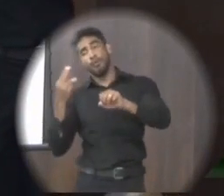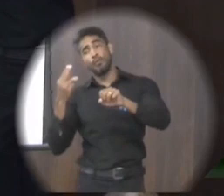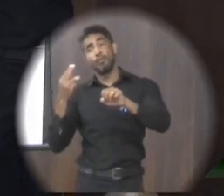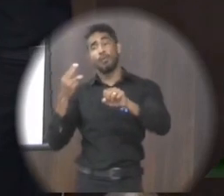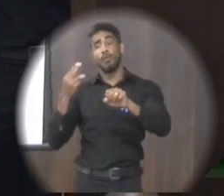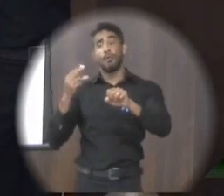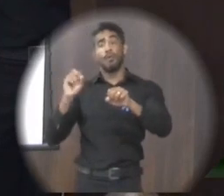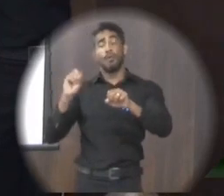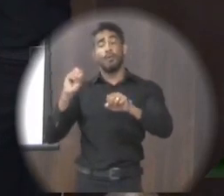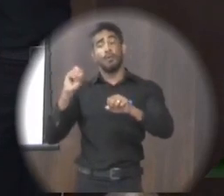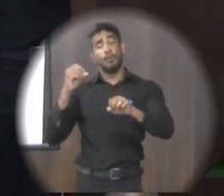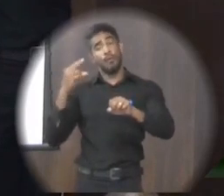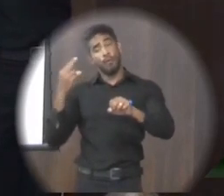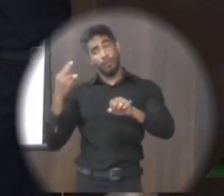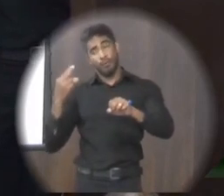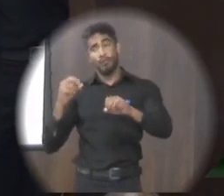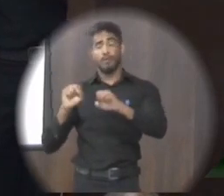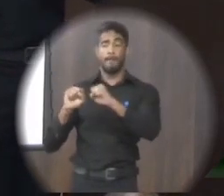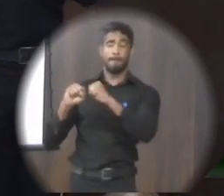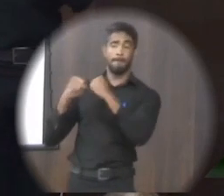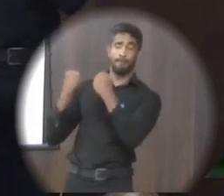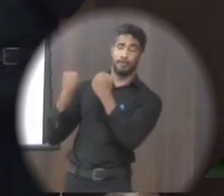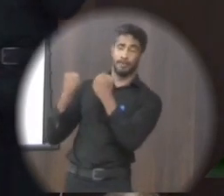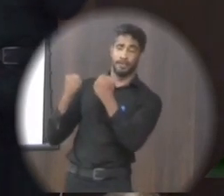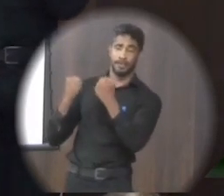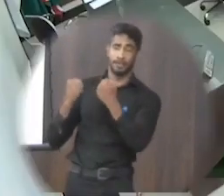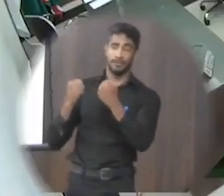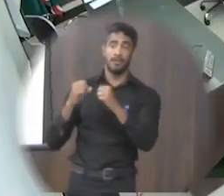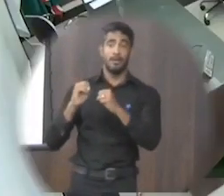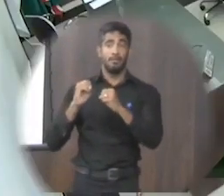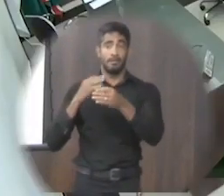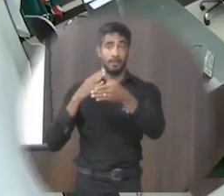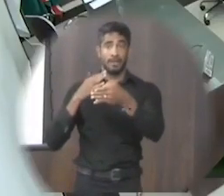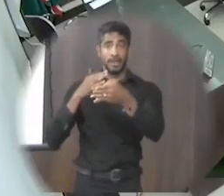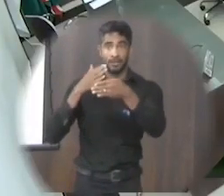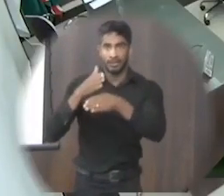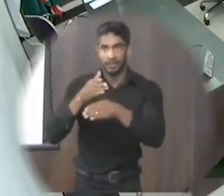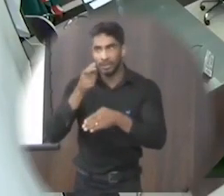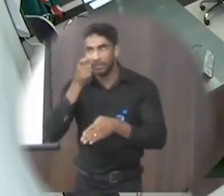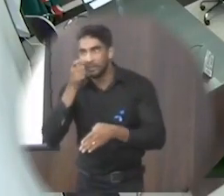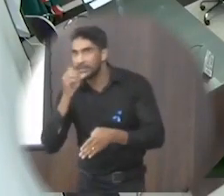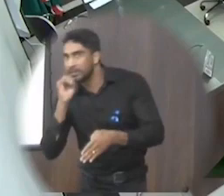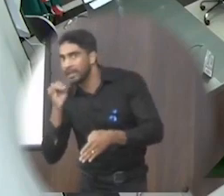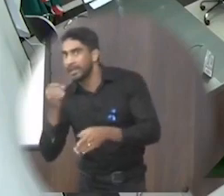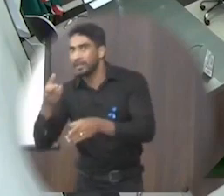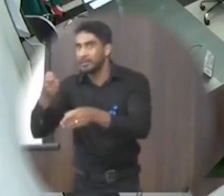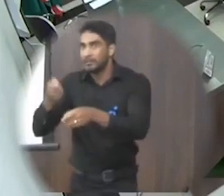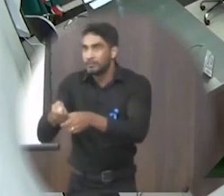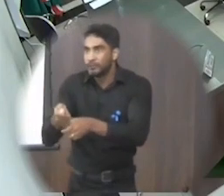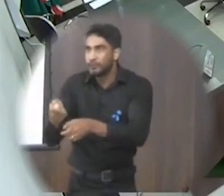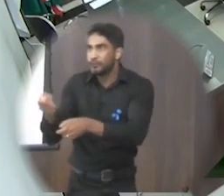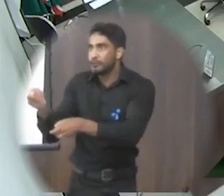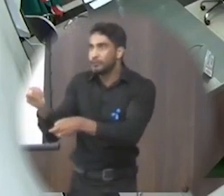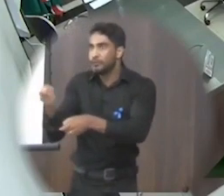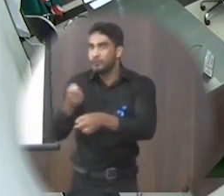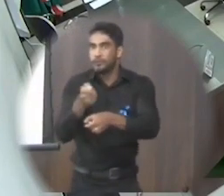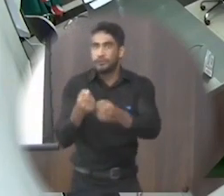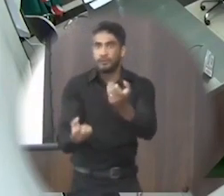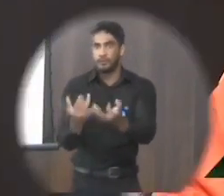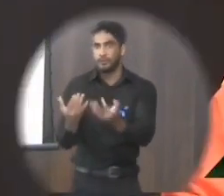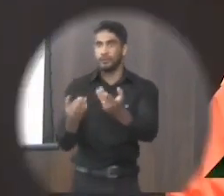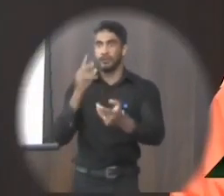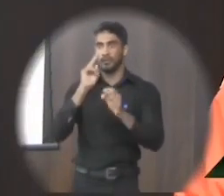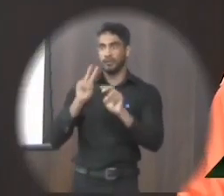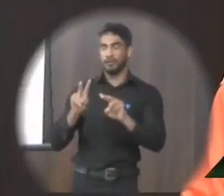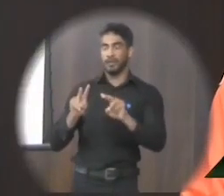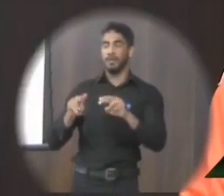o bombeiro, a primeira coisa que entra, né, e vê é se tem um extintor de incêndio. Então, geralmente, a gente tem trabalhado muito